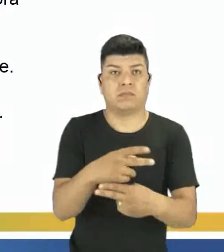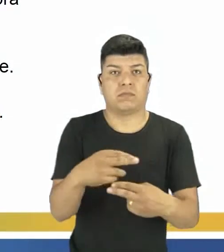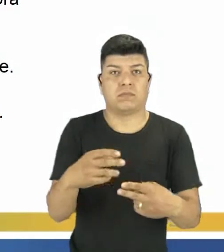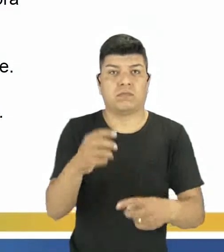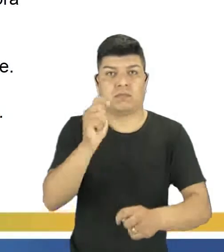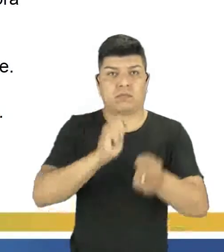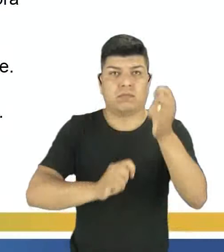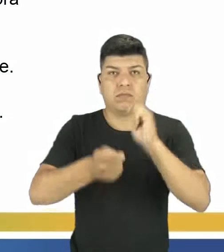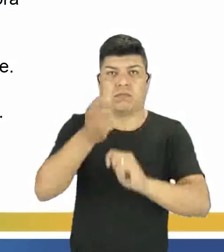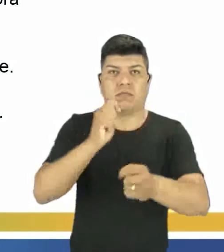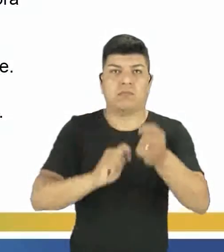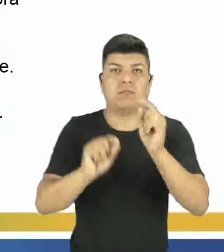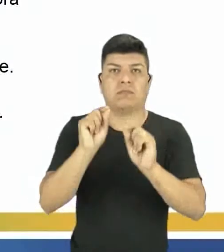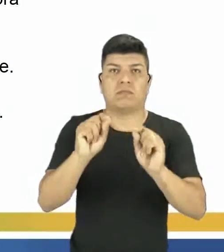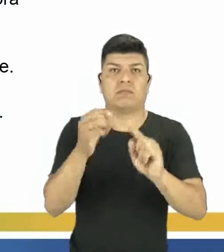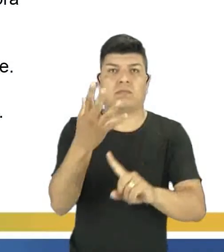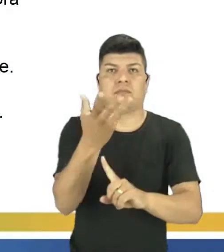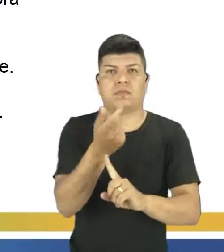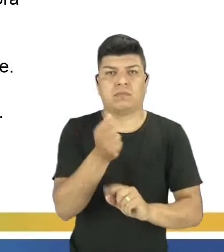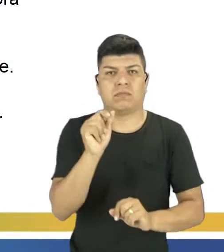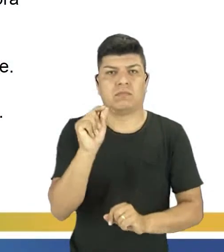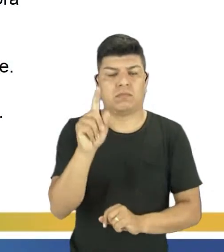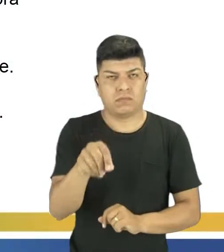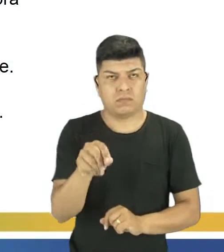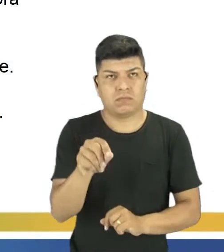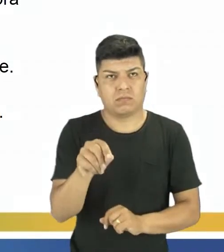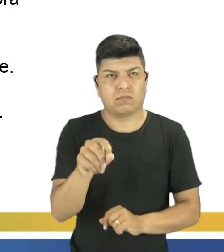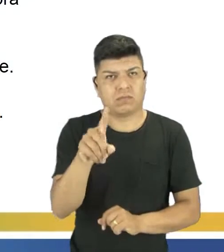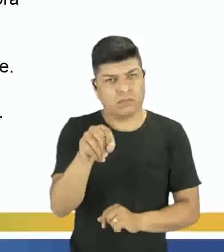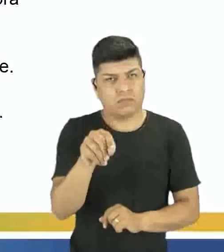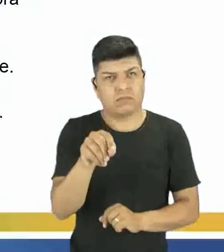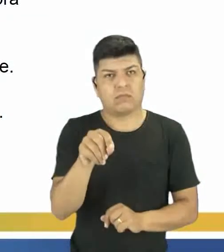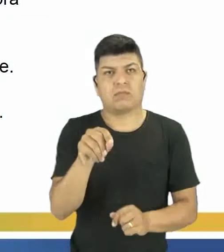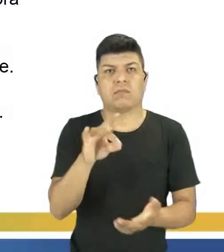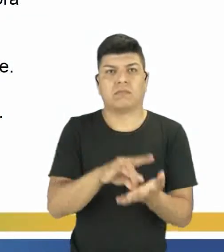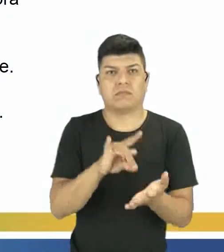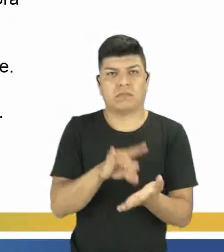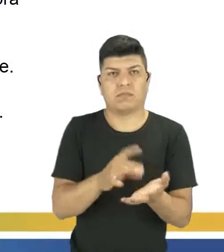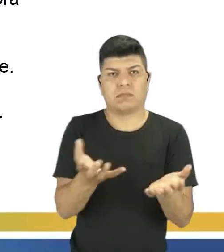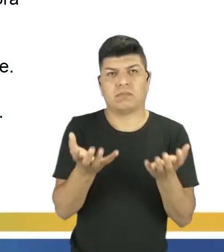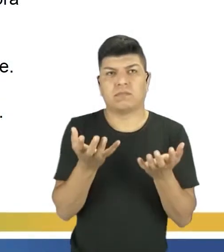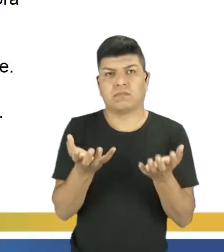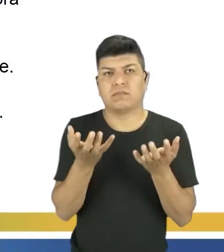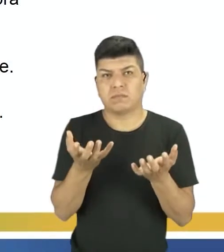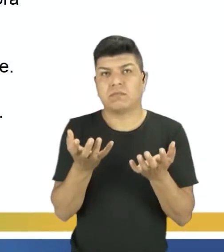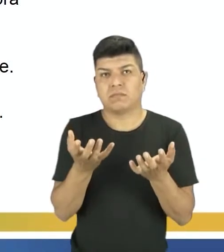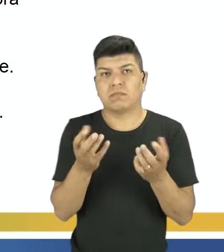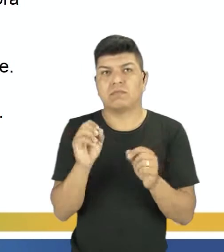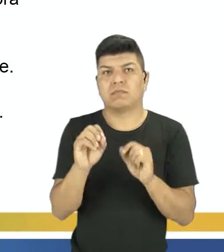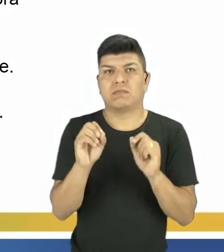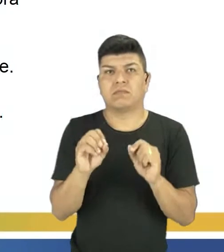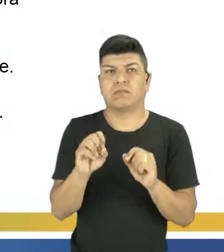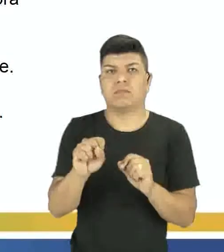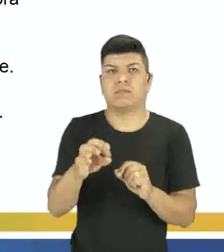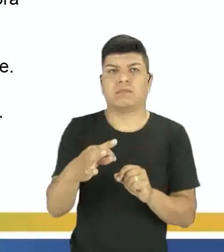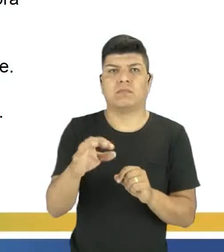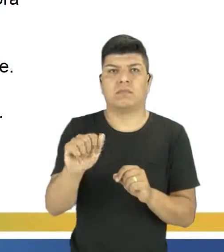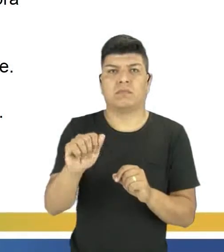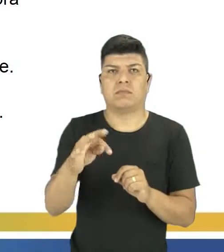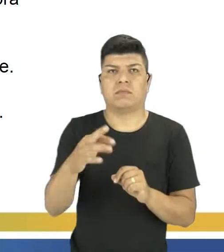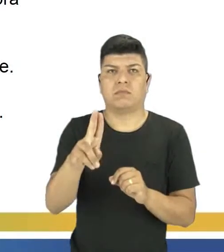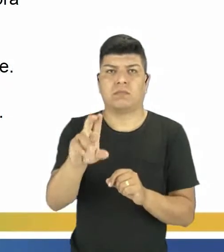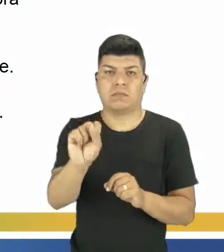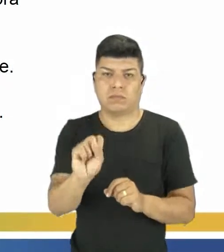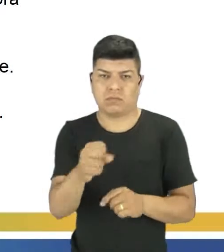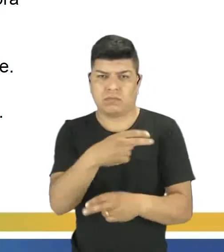objetos industriais o status de obra de arte. Será mesmo que ele queria atribuir o status, né, de obra de arte aos